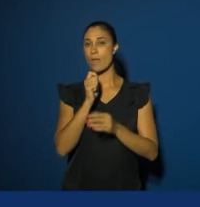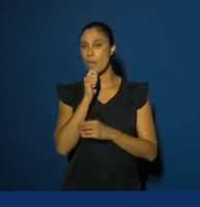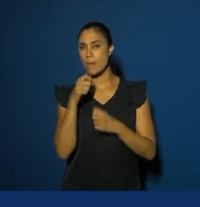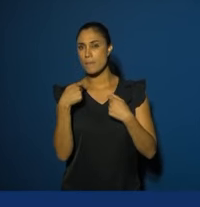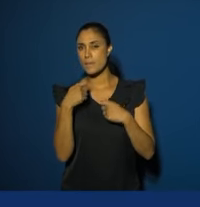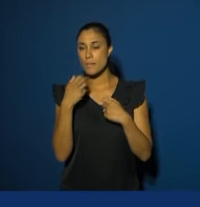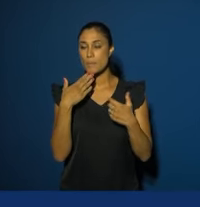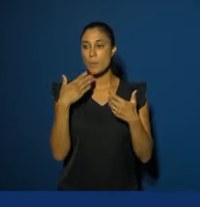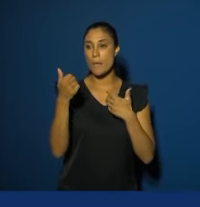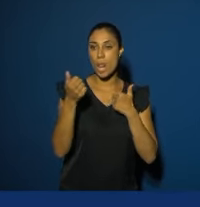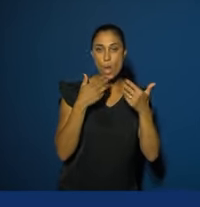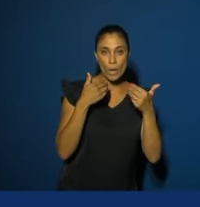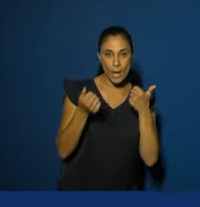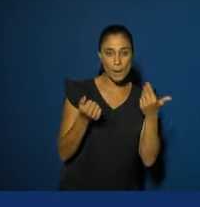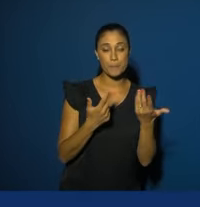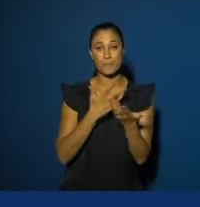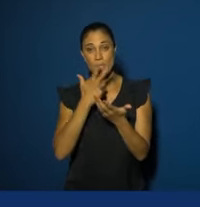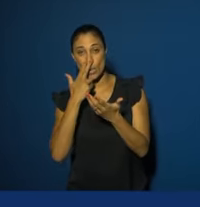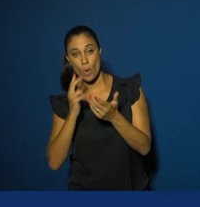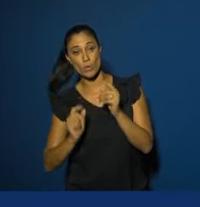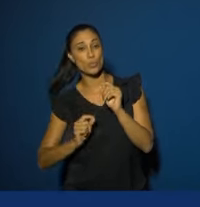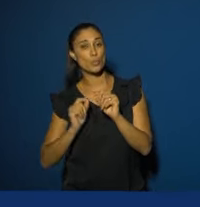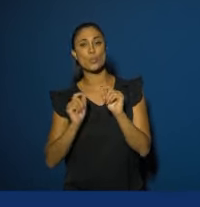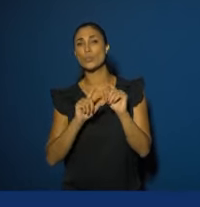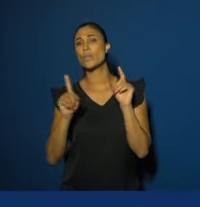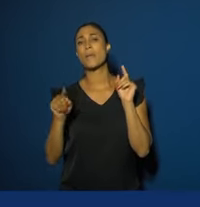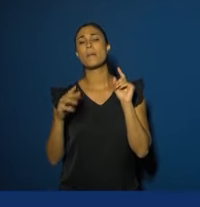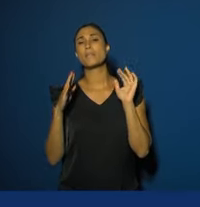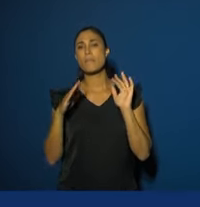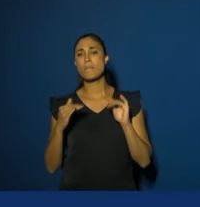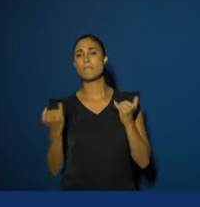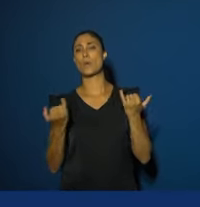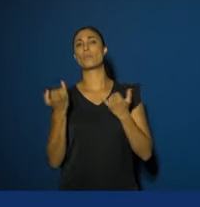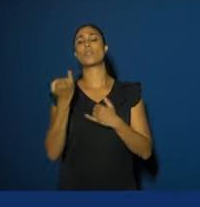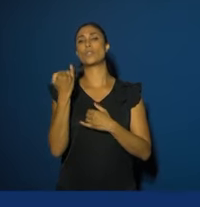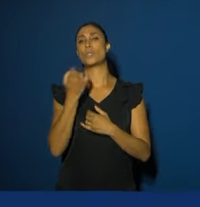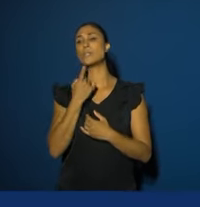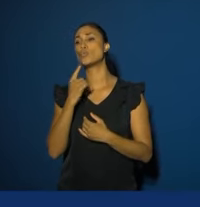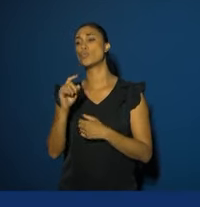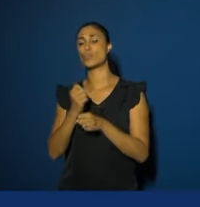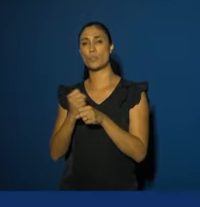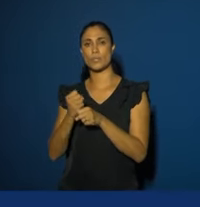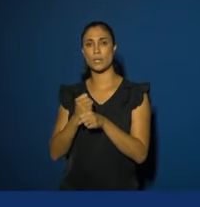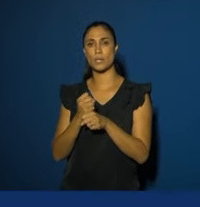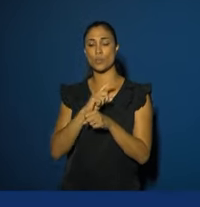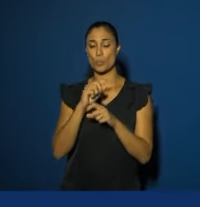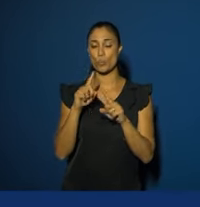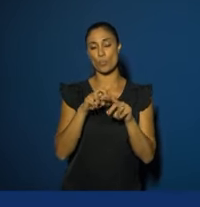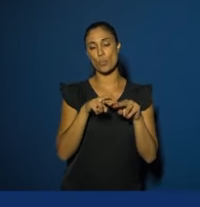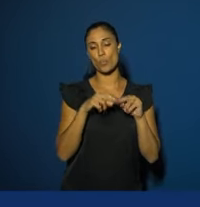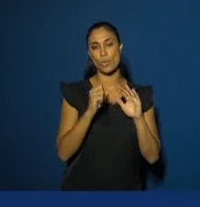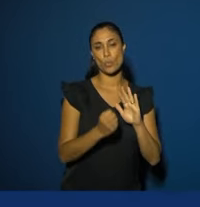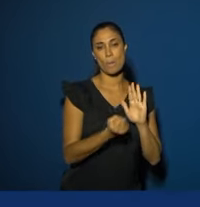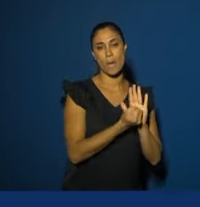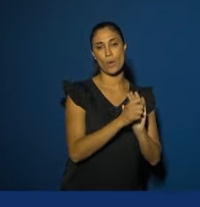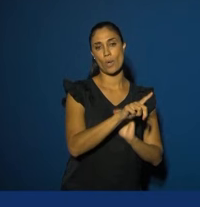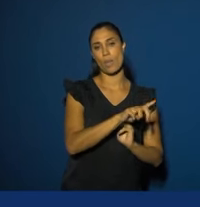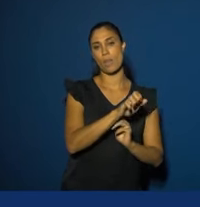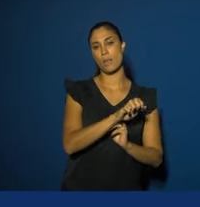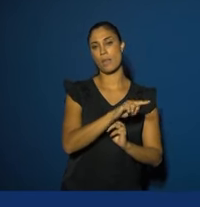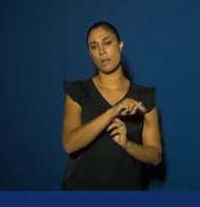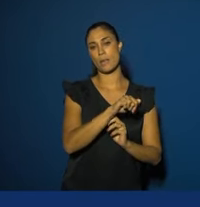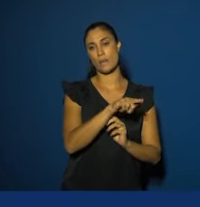alguns pontos de melhoria né Eu acho que o ponto que você destaca o que que mais evoluiu nesses últimos anos por conta do Marco legal acho que a gente tem aqui o o